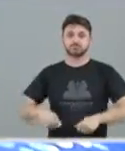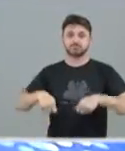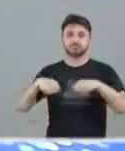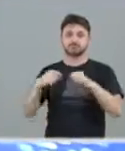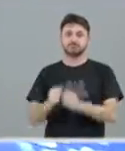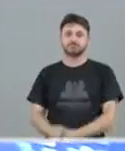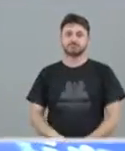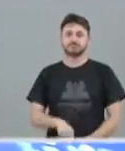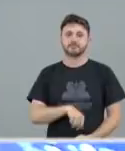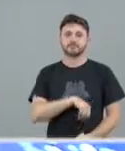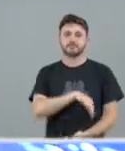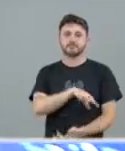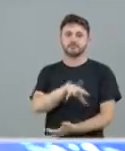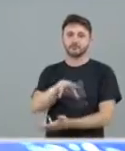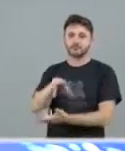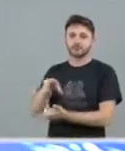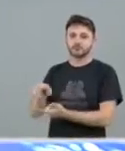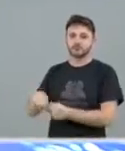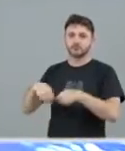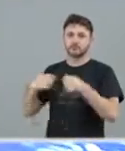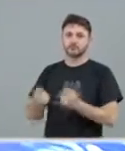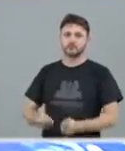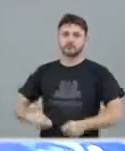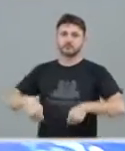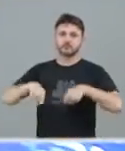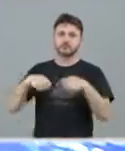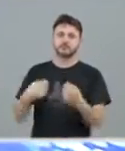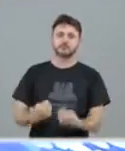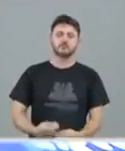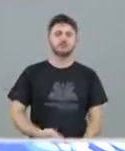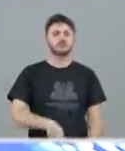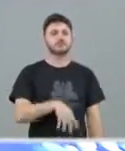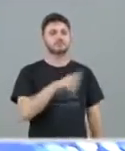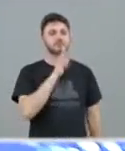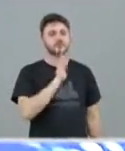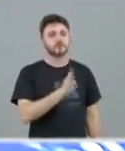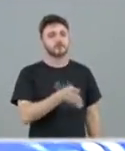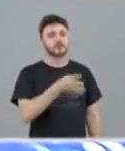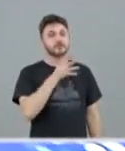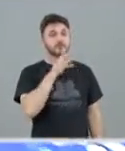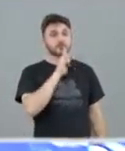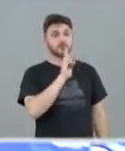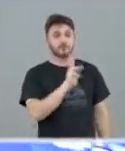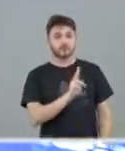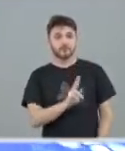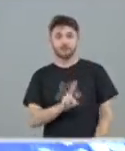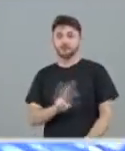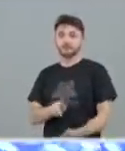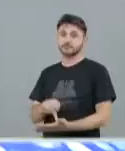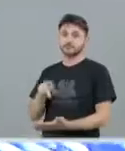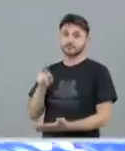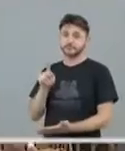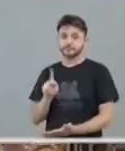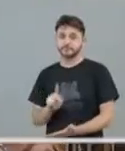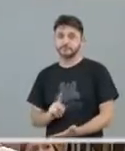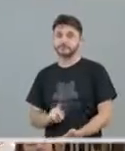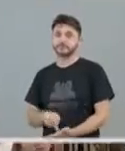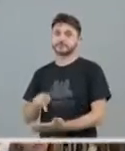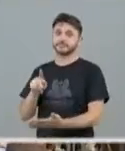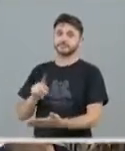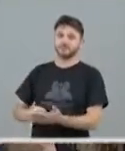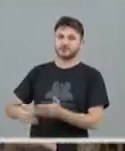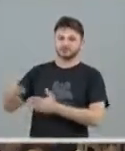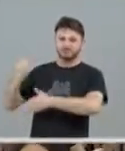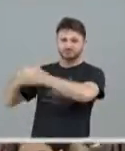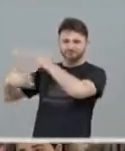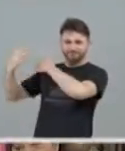mundo precisa saber a verdade. Saber a verdade. Passado não